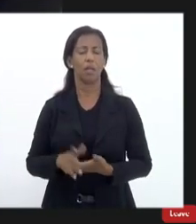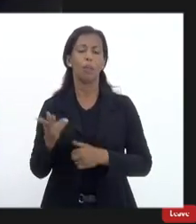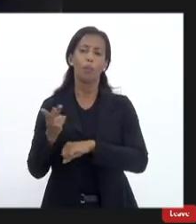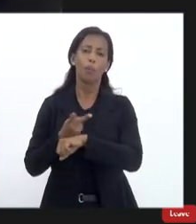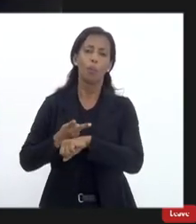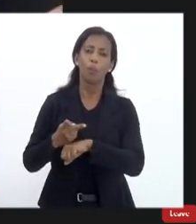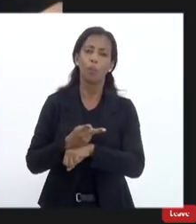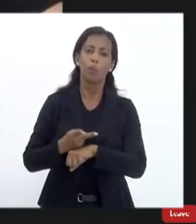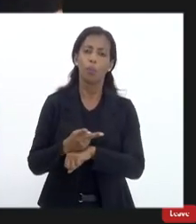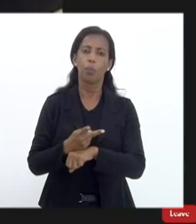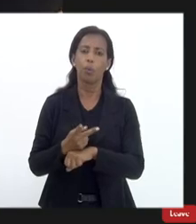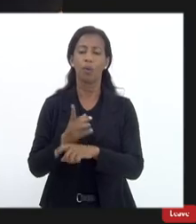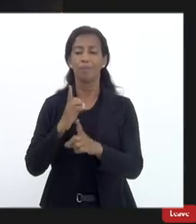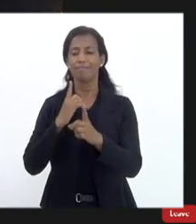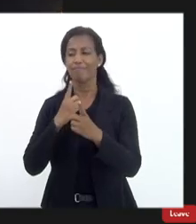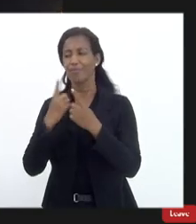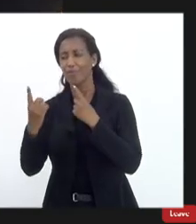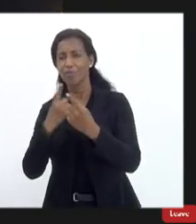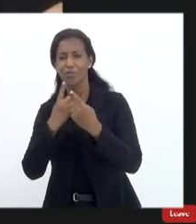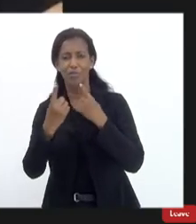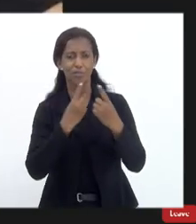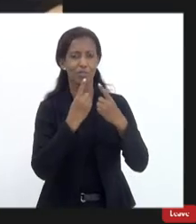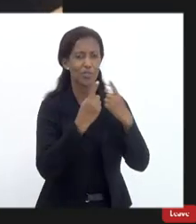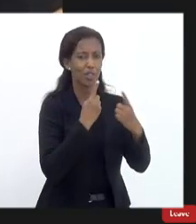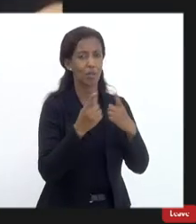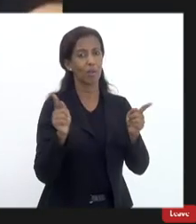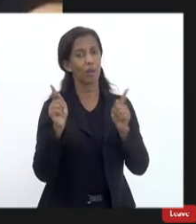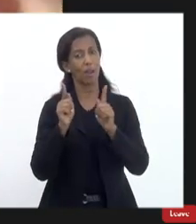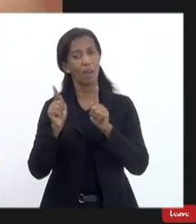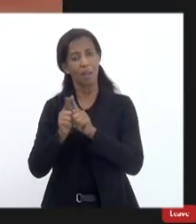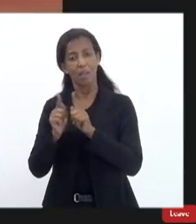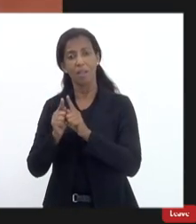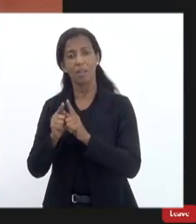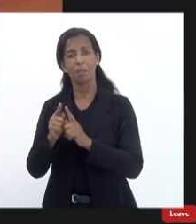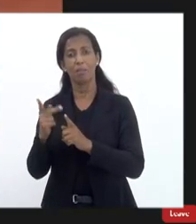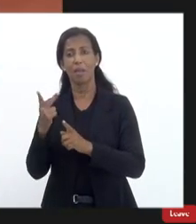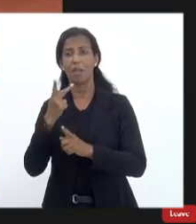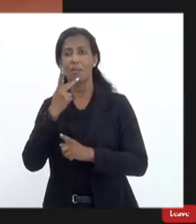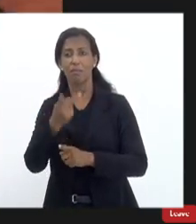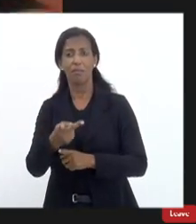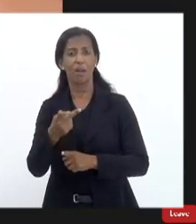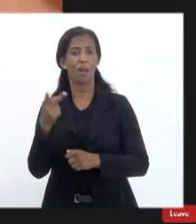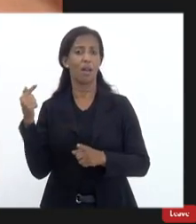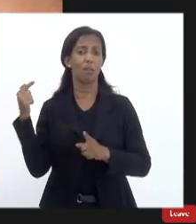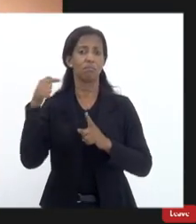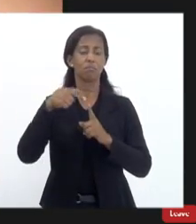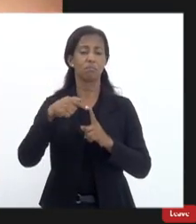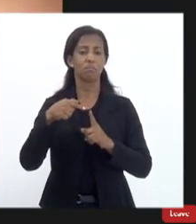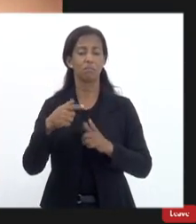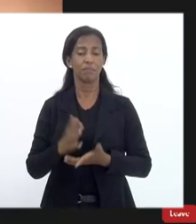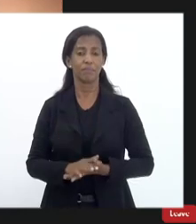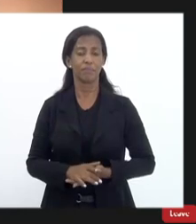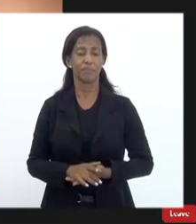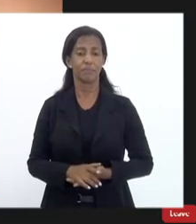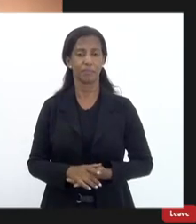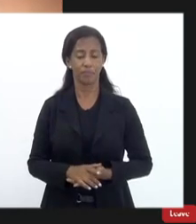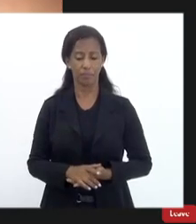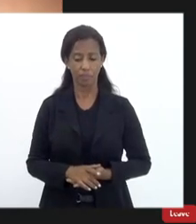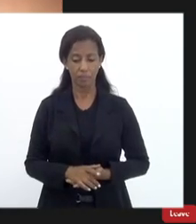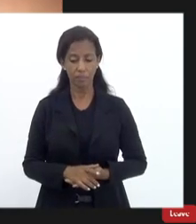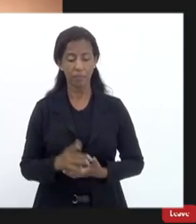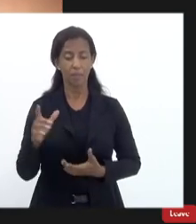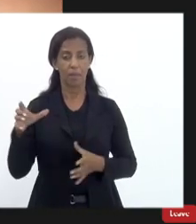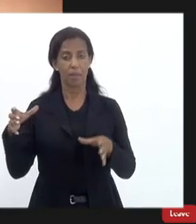busca, né, de dialogar e passar o ponto de vista dos profissionais de educação. A rede, né, nós profissionais